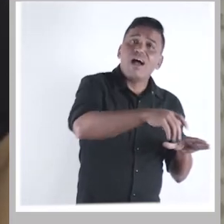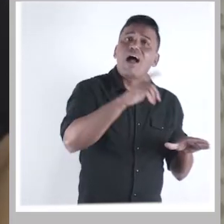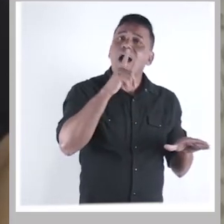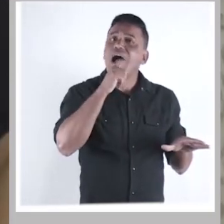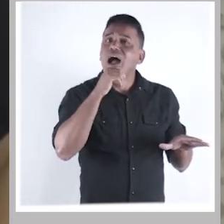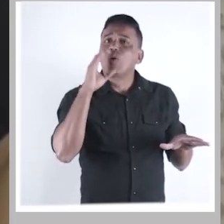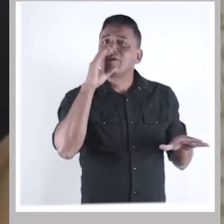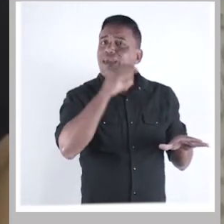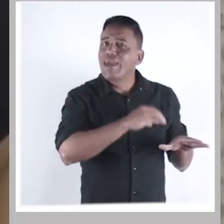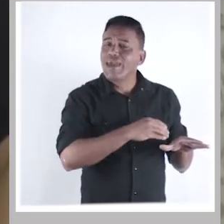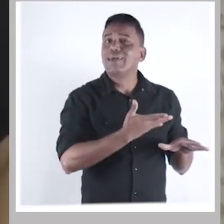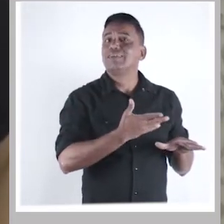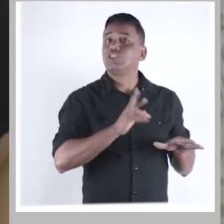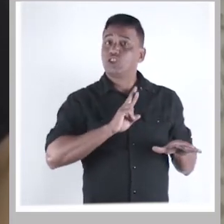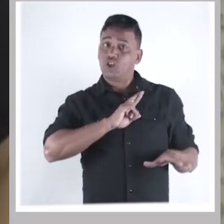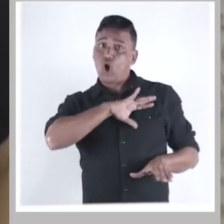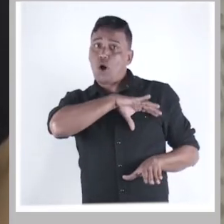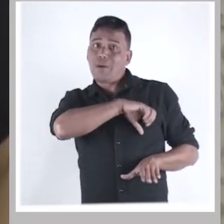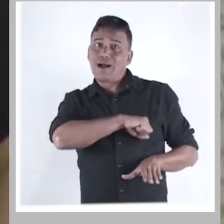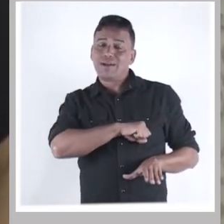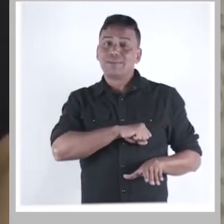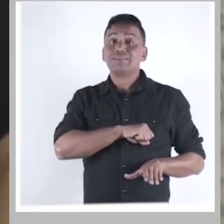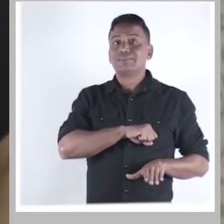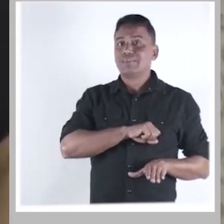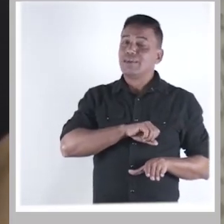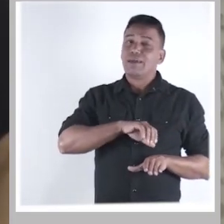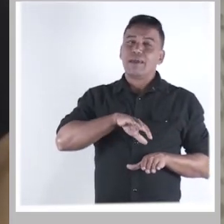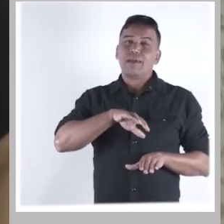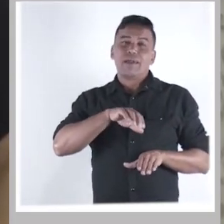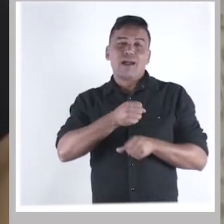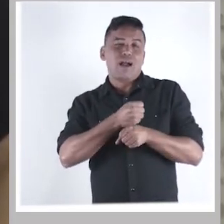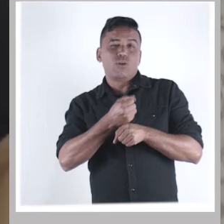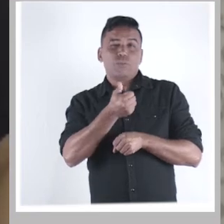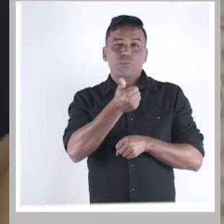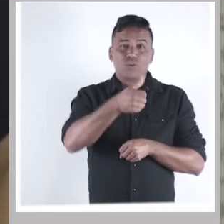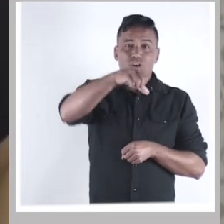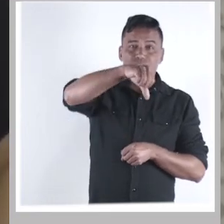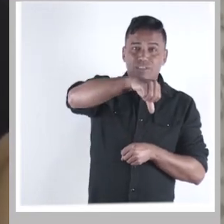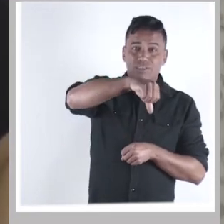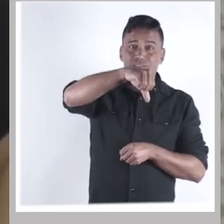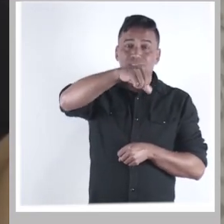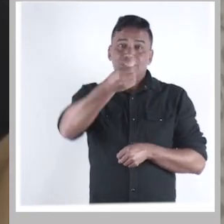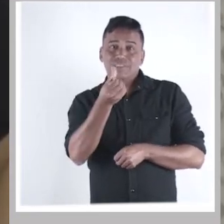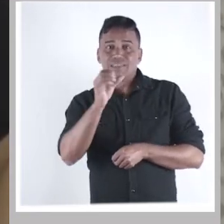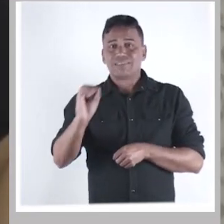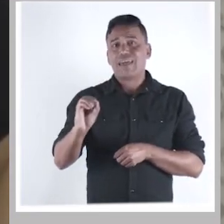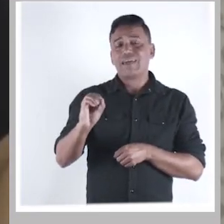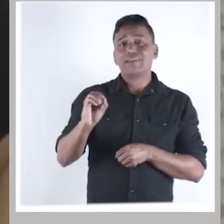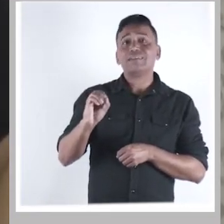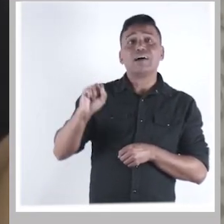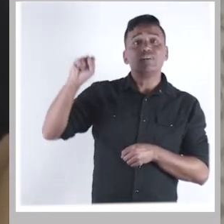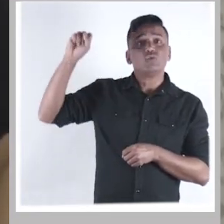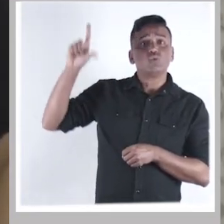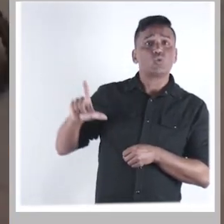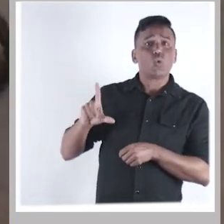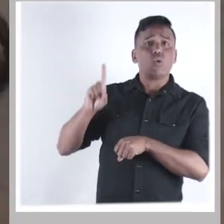velho, é um romance sobre a década de 60 do sul dos Estados Unidos,